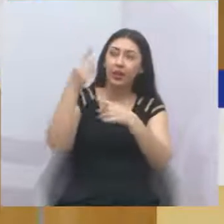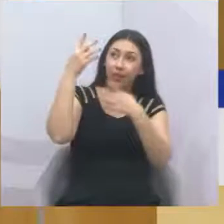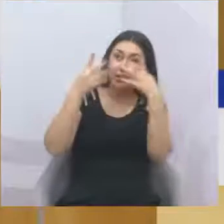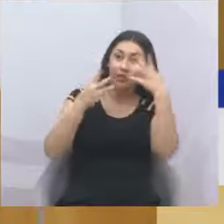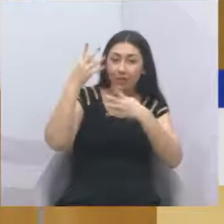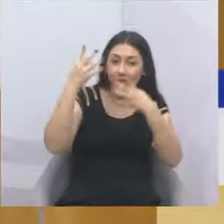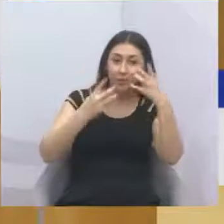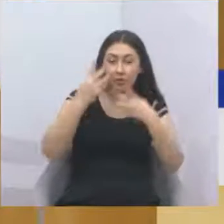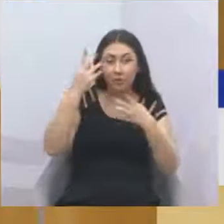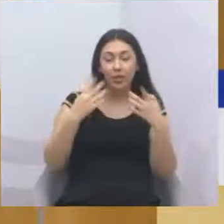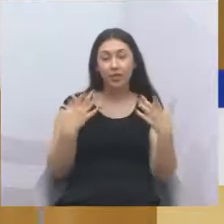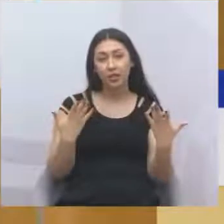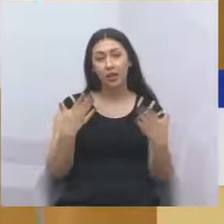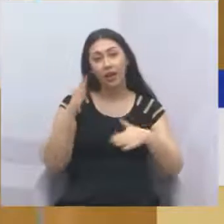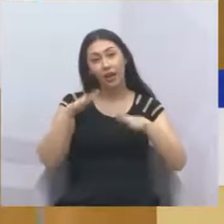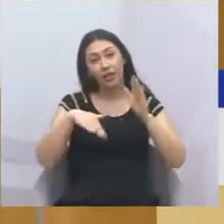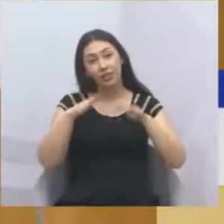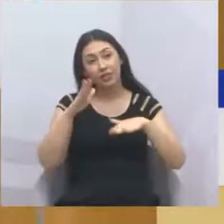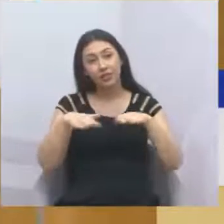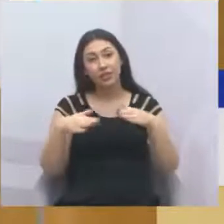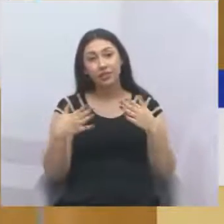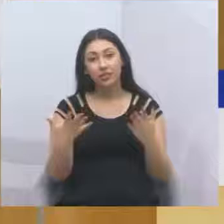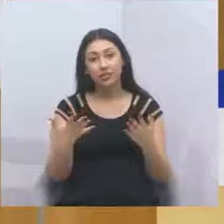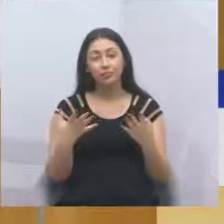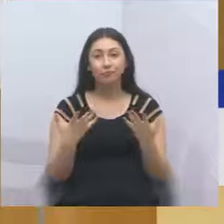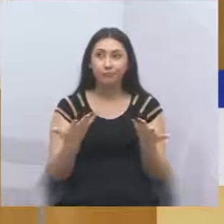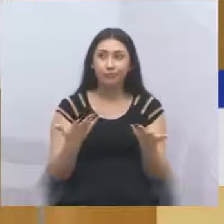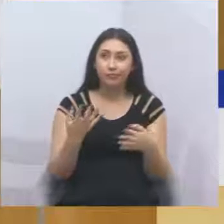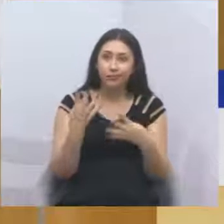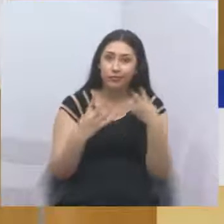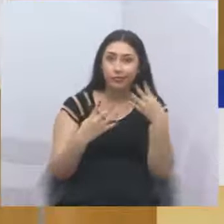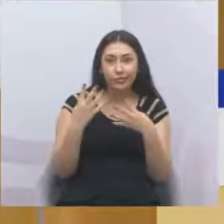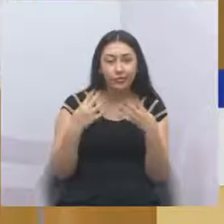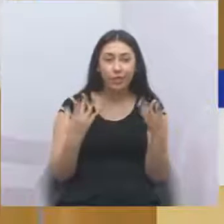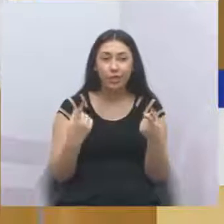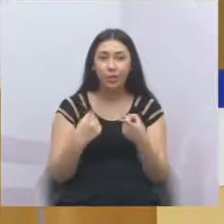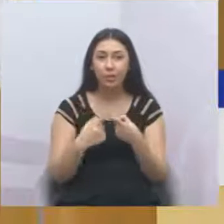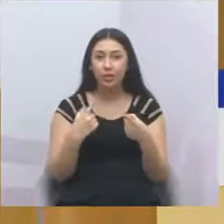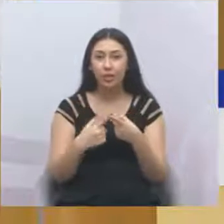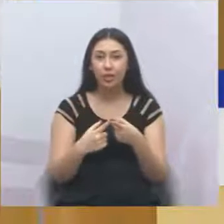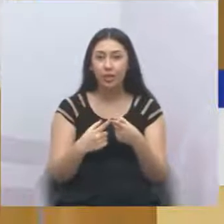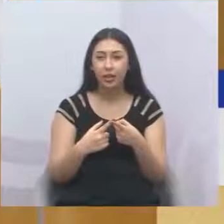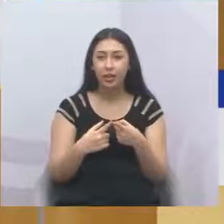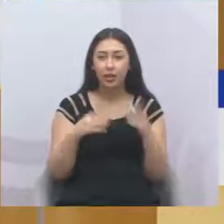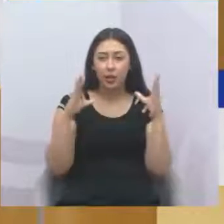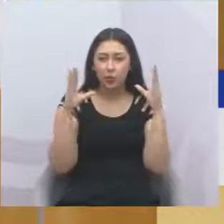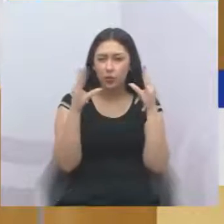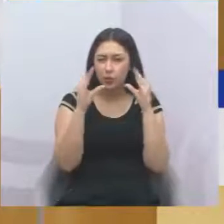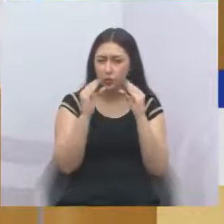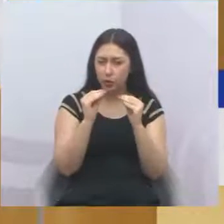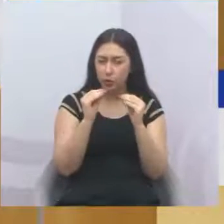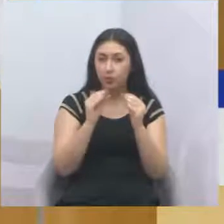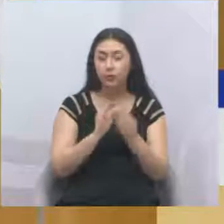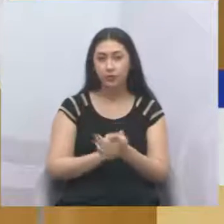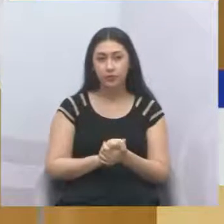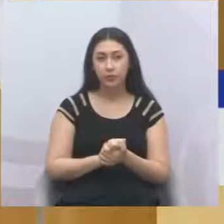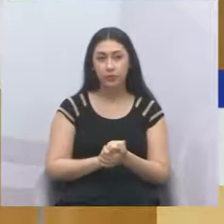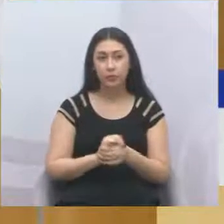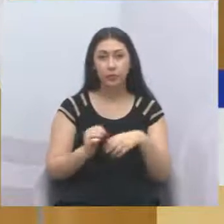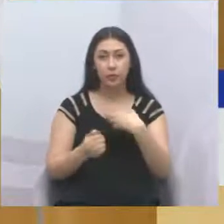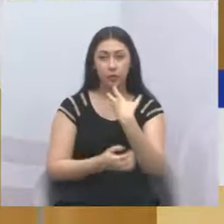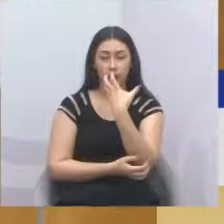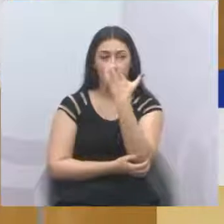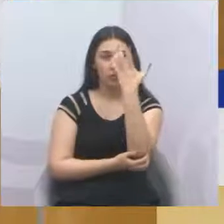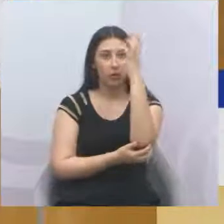noite, às vezes causando certo transtorno, porque viram um esconderijo. Porque as